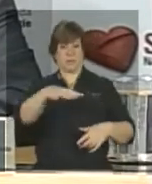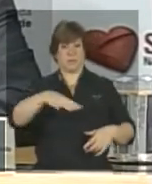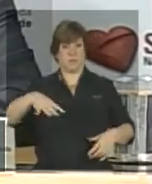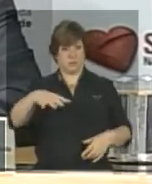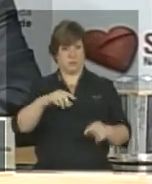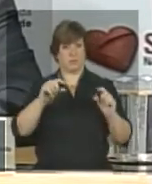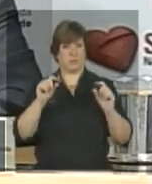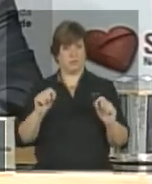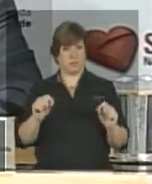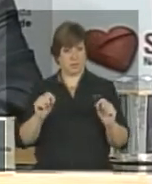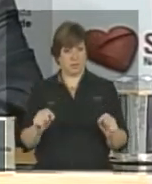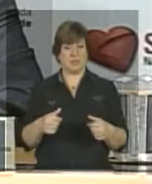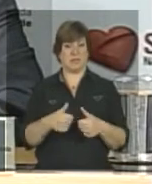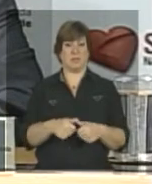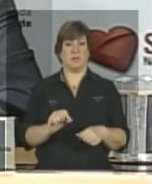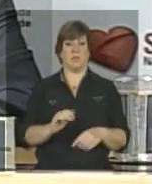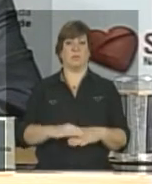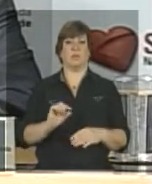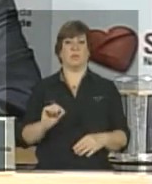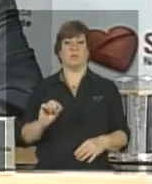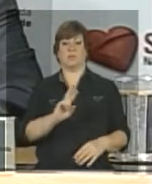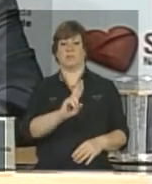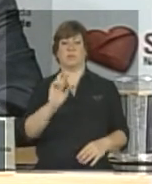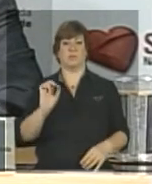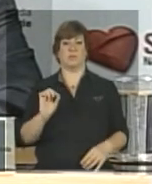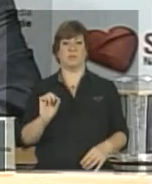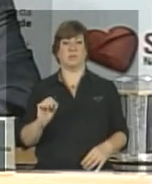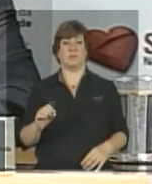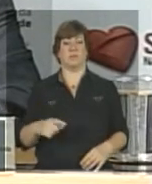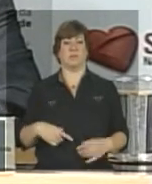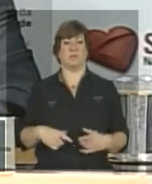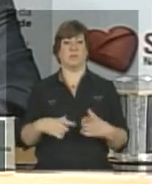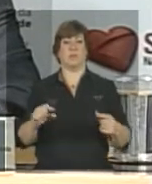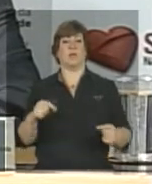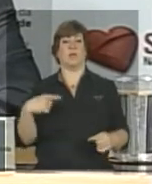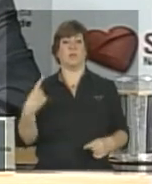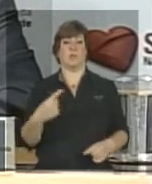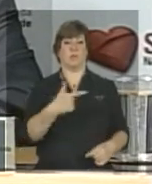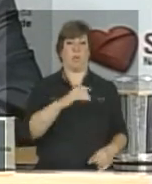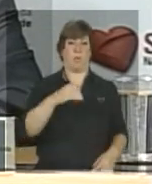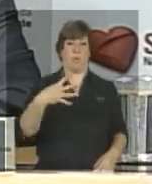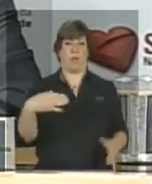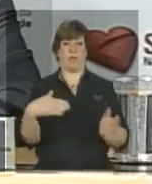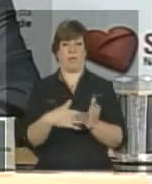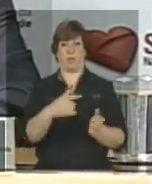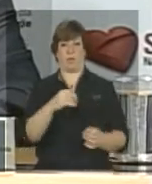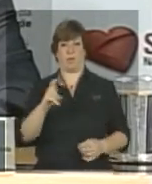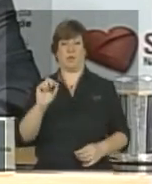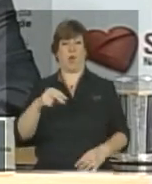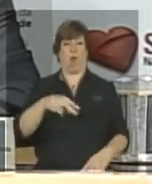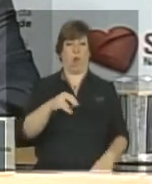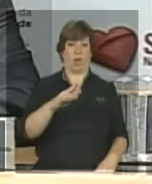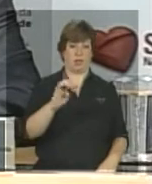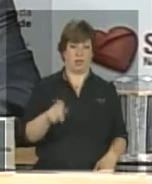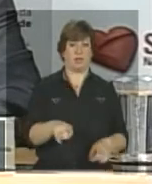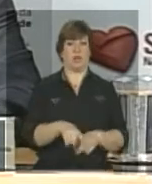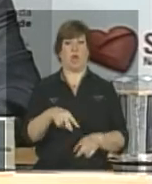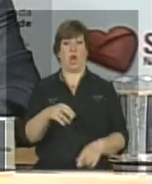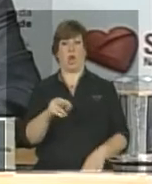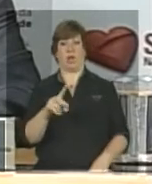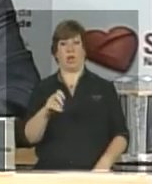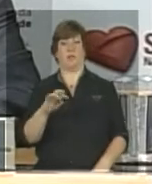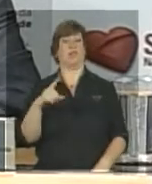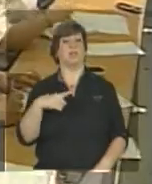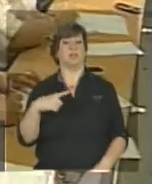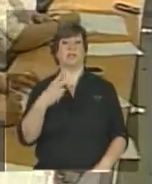que estavam subrepresentadas. Então, de 2004, 2005, a região Norte, Nordeste e Centro-Oeste participavam